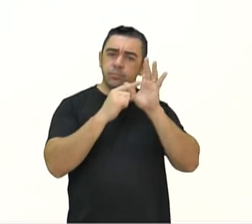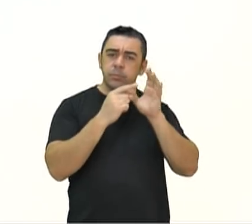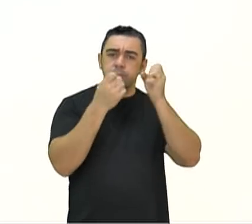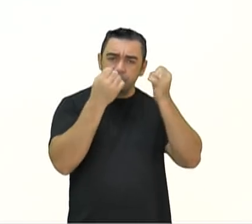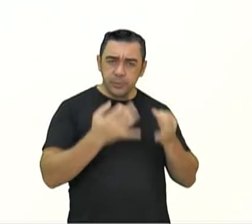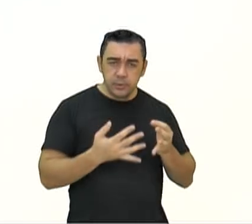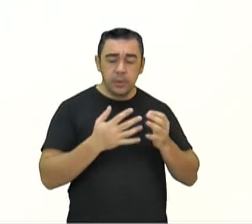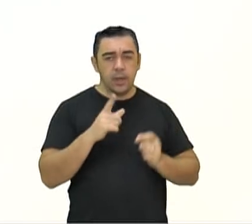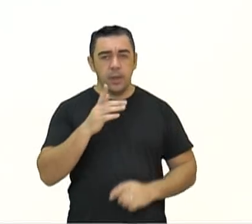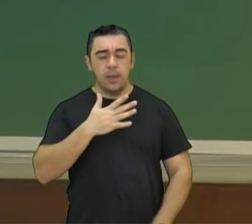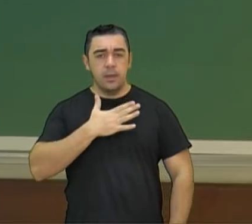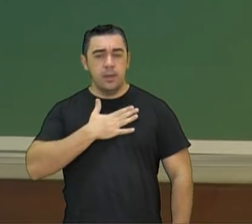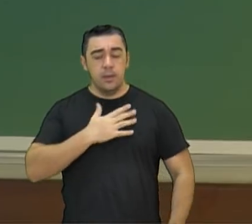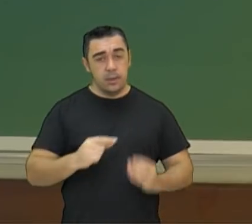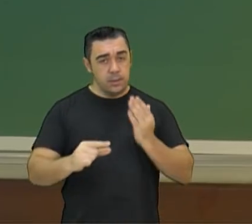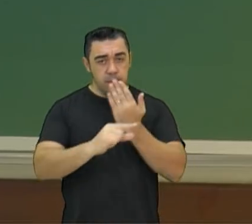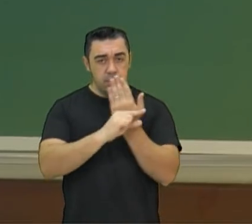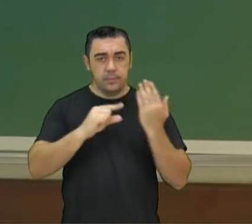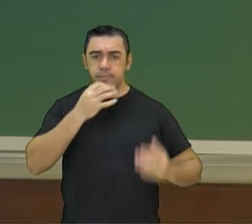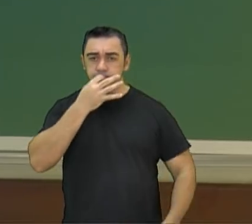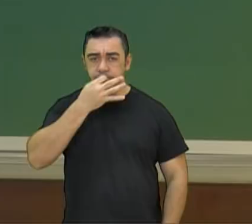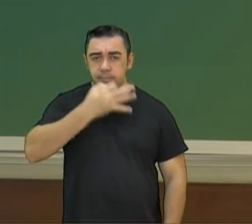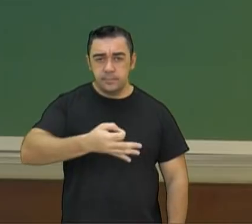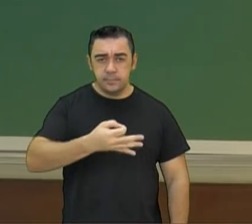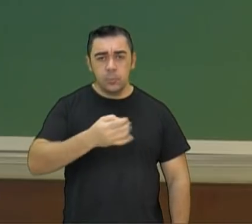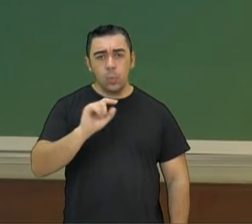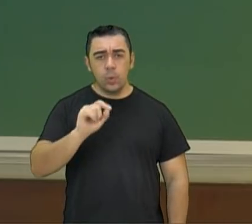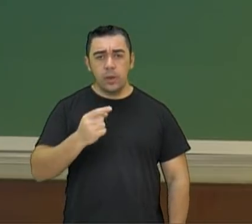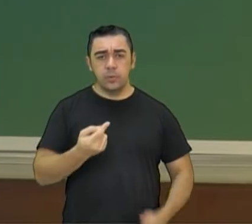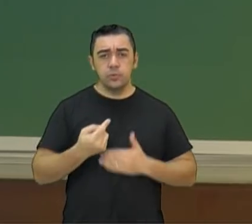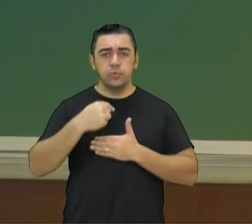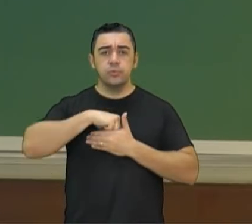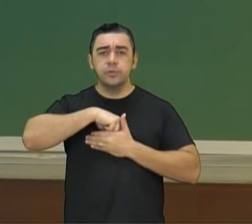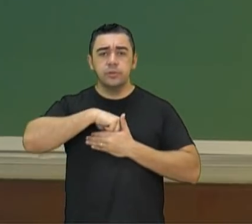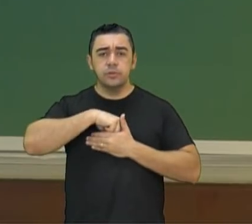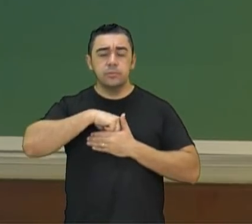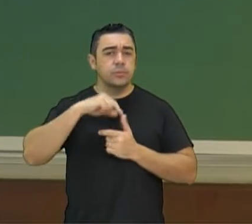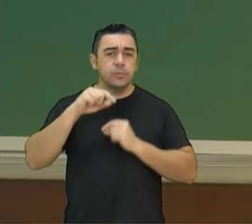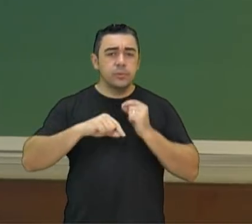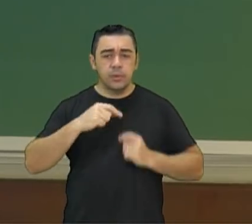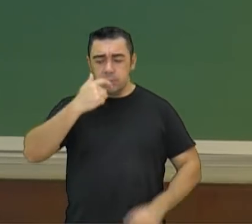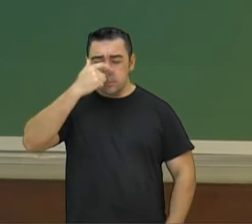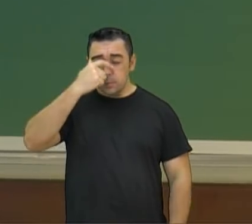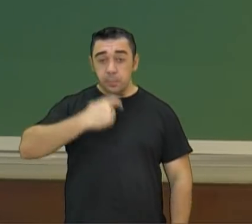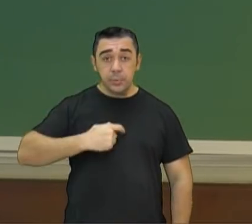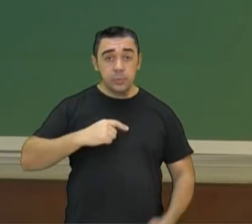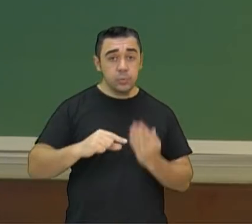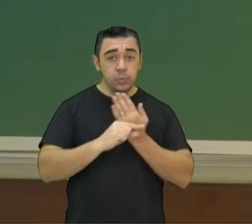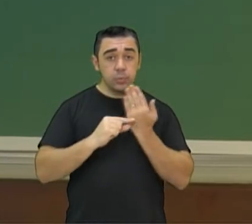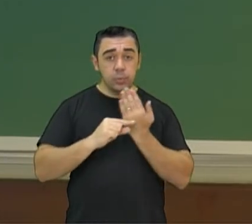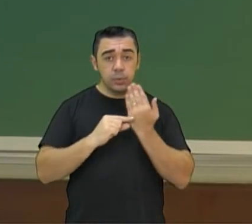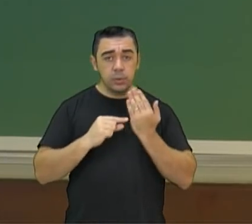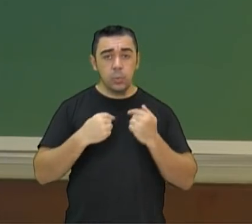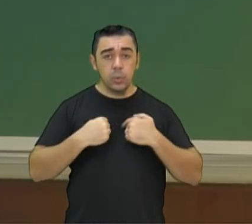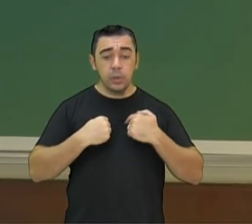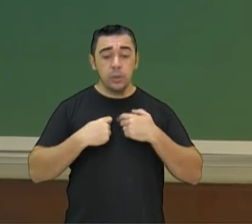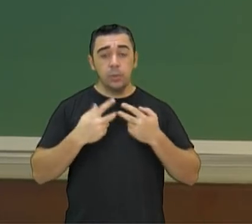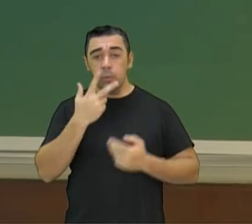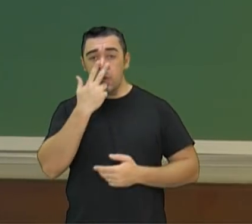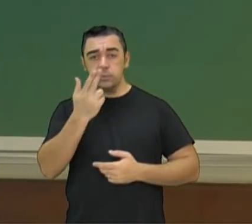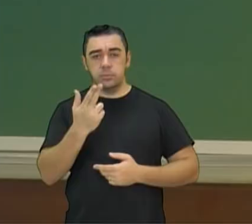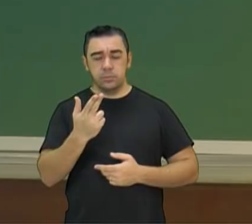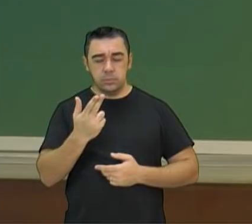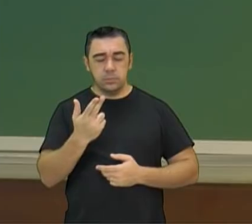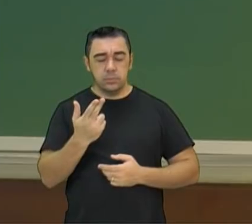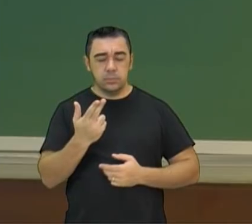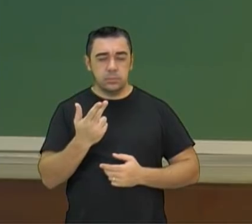crítica do autor, né, traz ali a subjetividade, né? A crítica, ela implica a subjetividade do autor. Então, o autor, ele